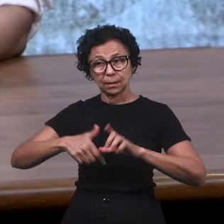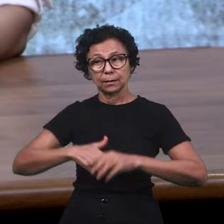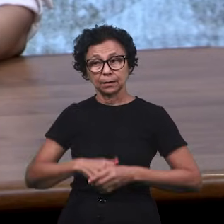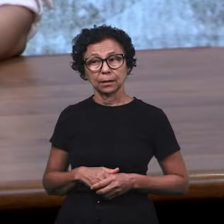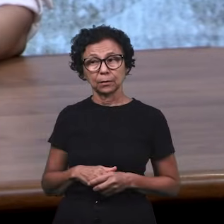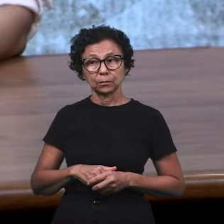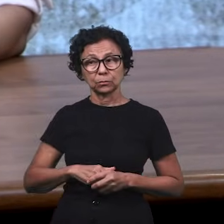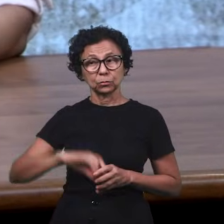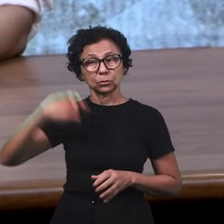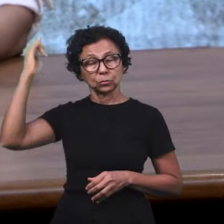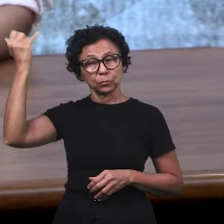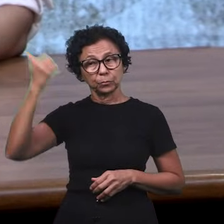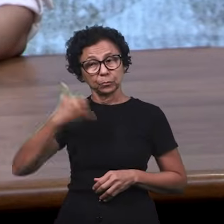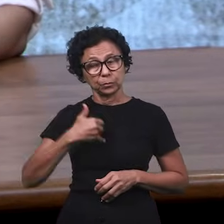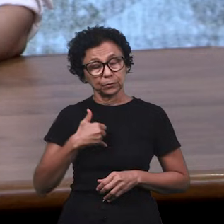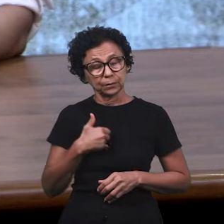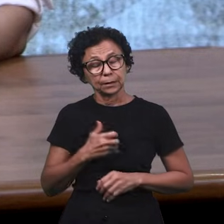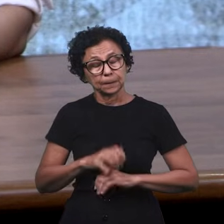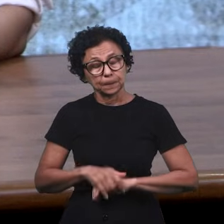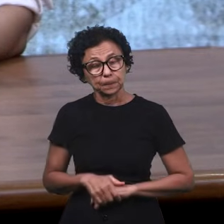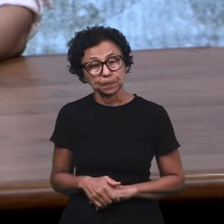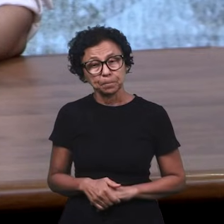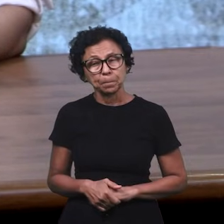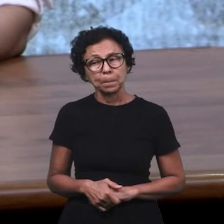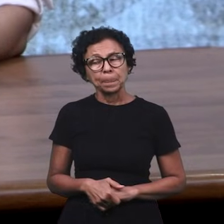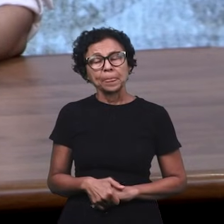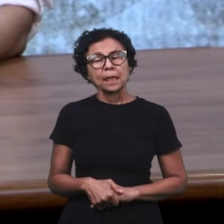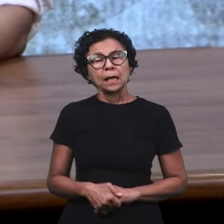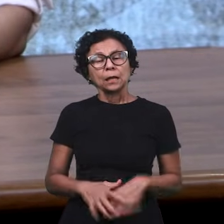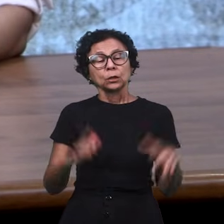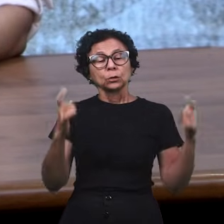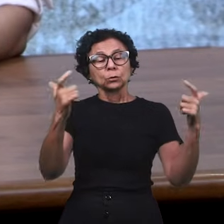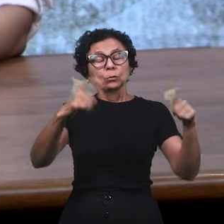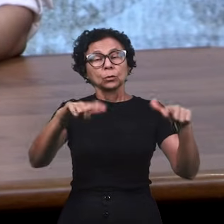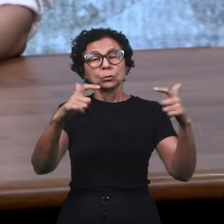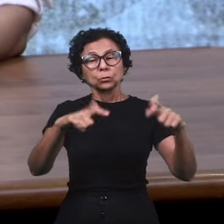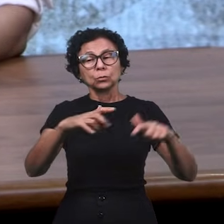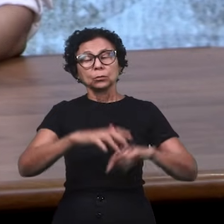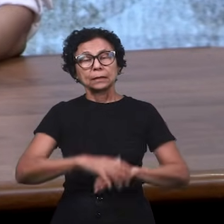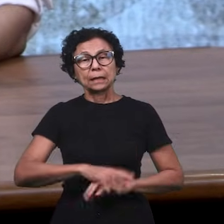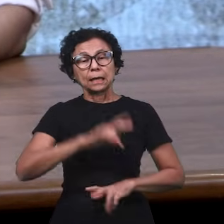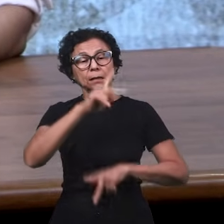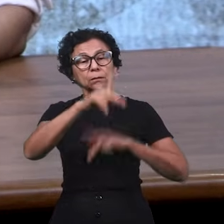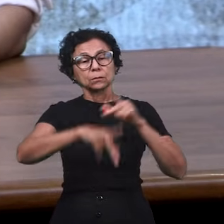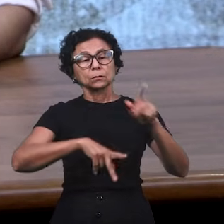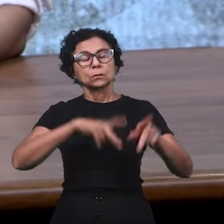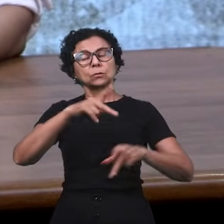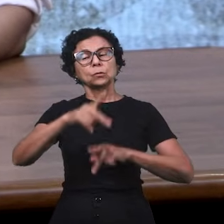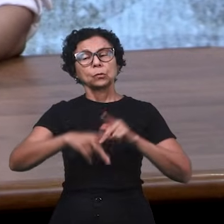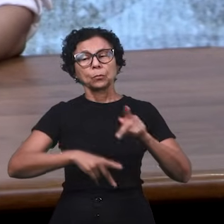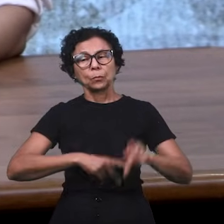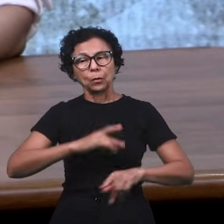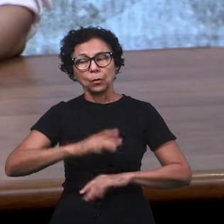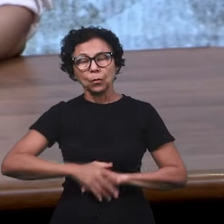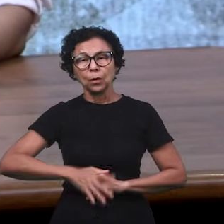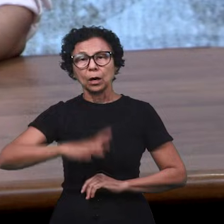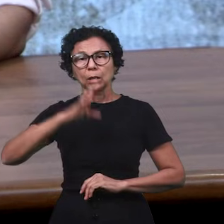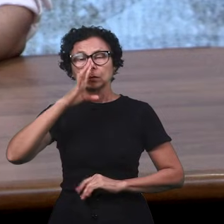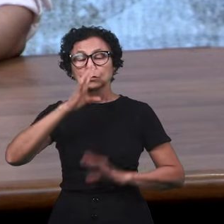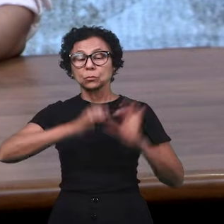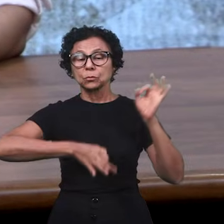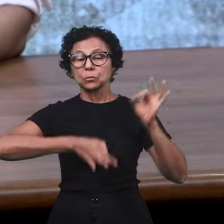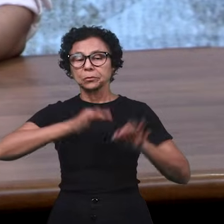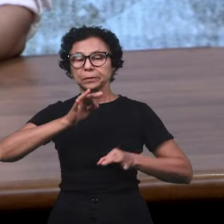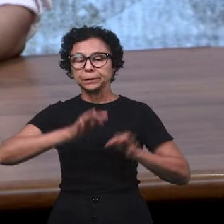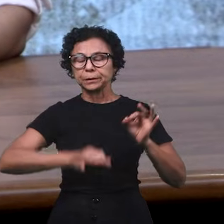que trarei mal sobre este lugar e sobre os seus habitantes, a saber, todas